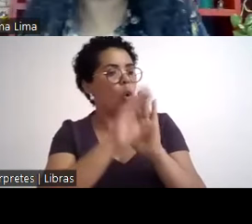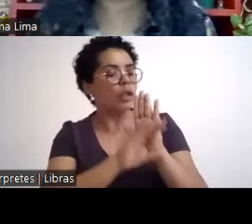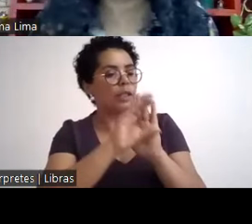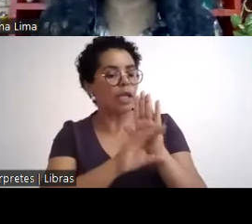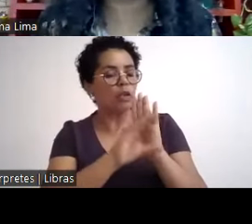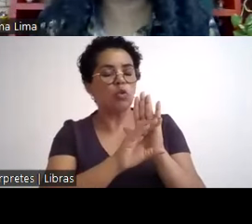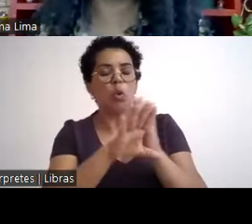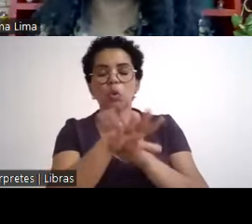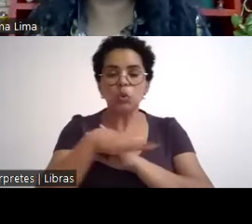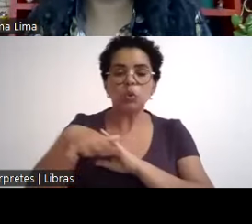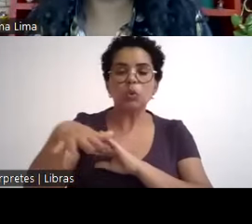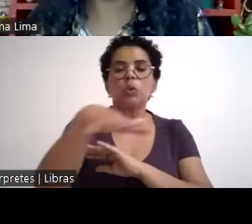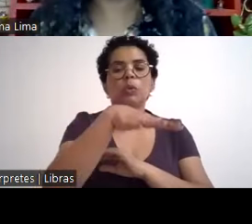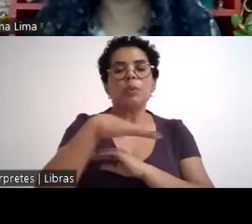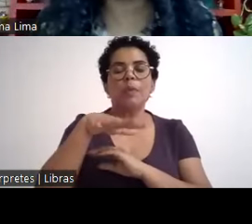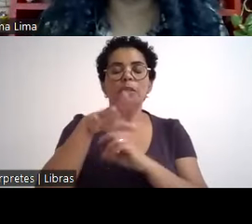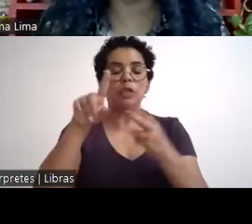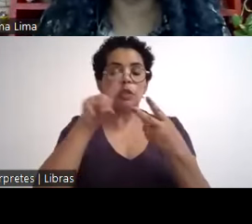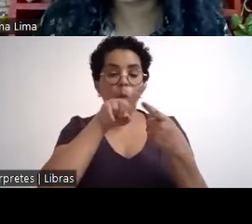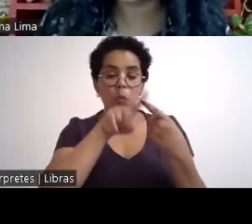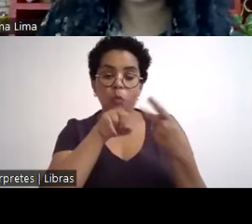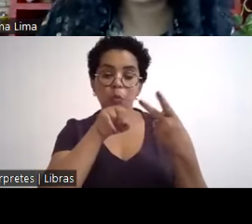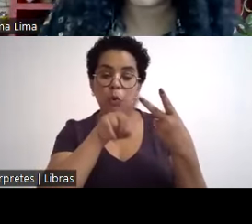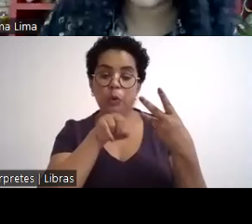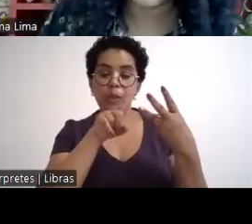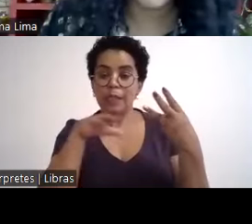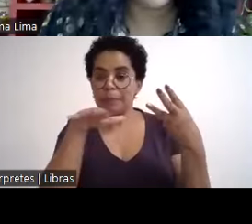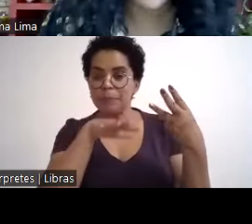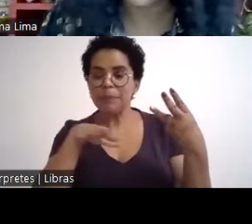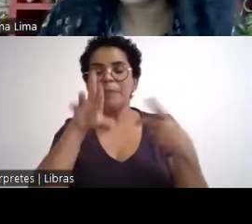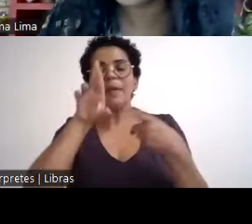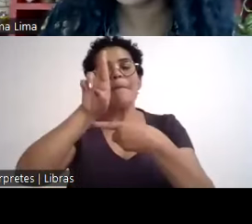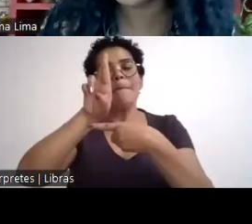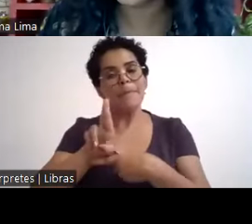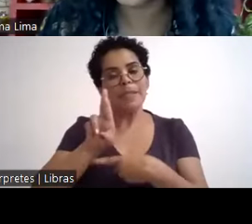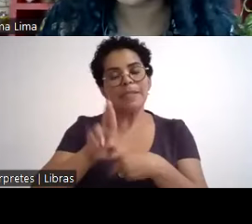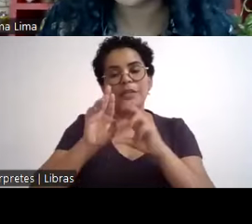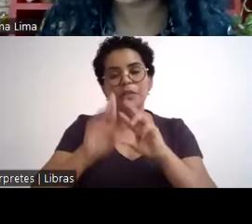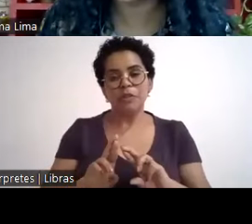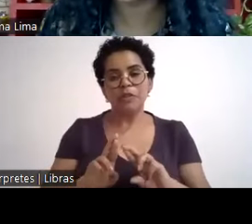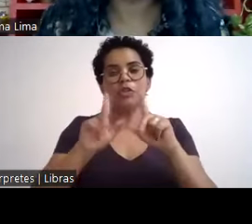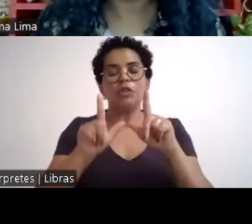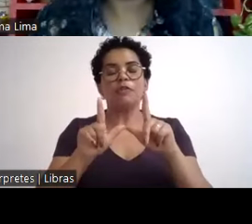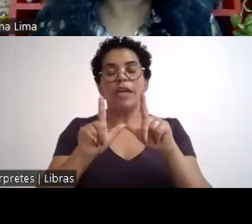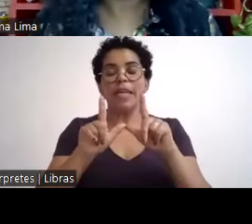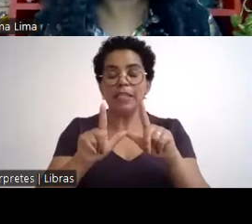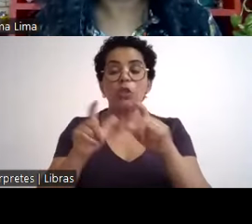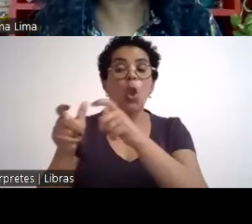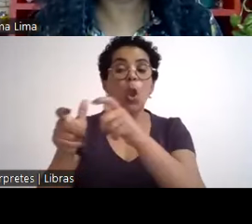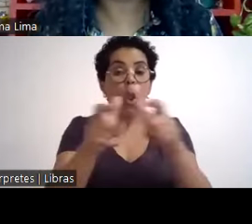são 3 ambientes representando diferentes biomas do continente africano.